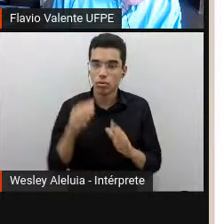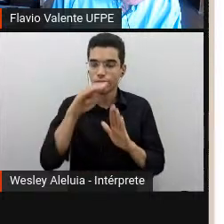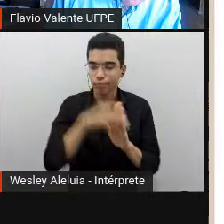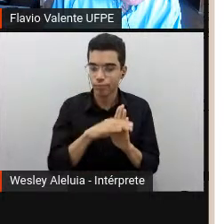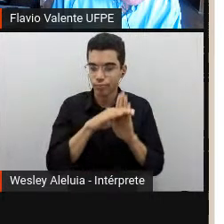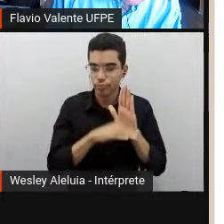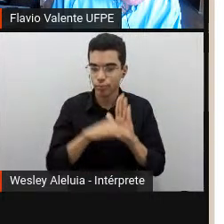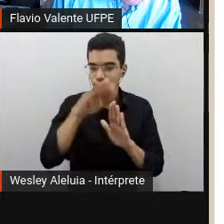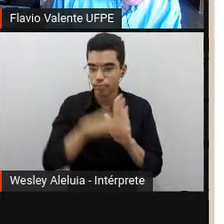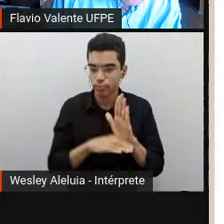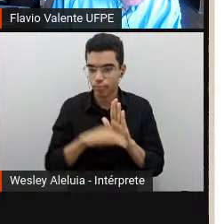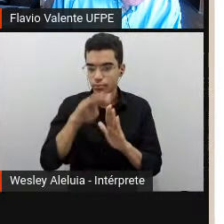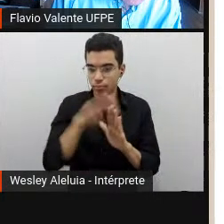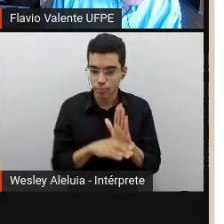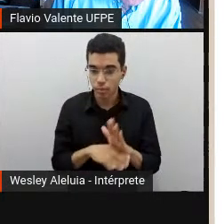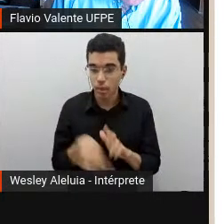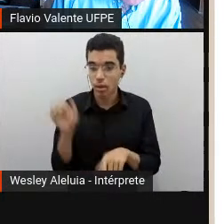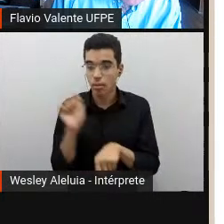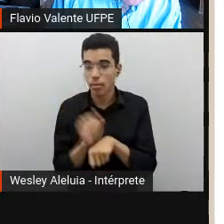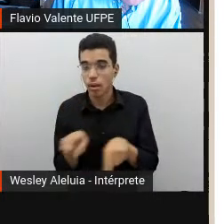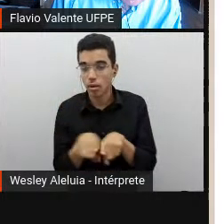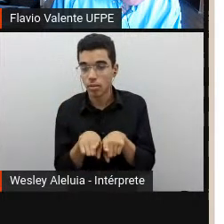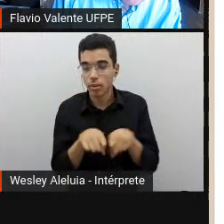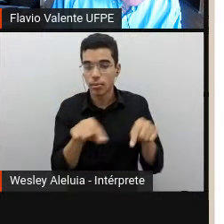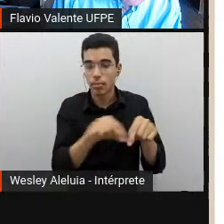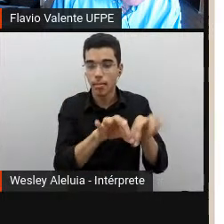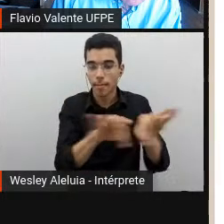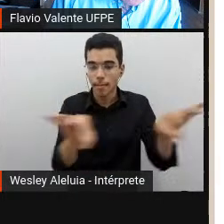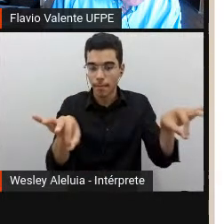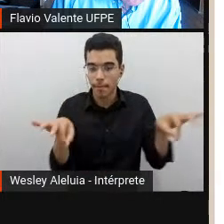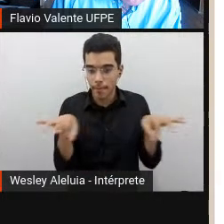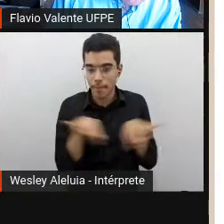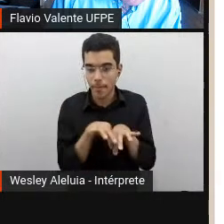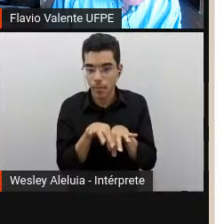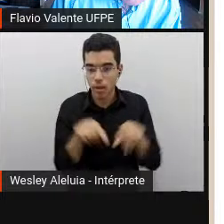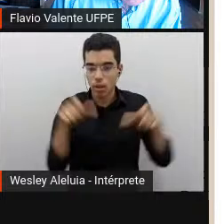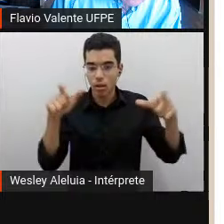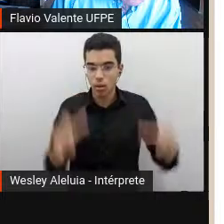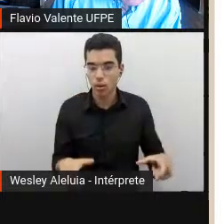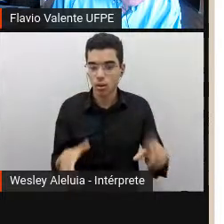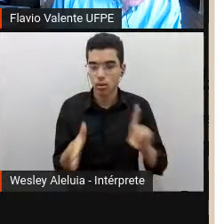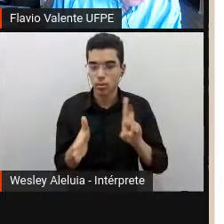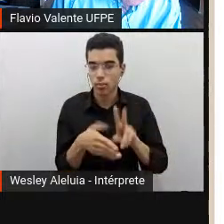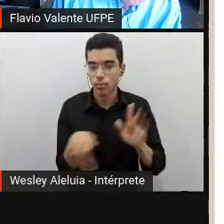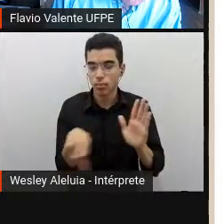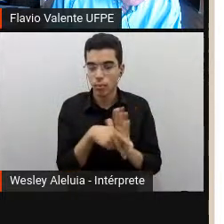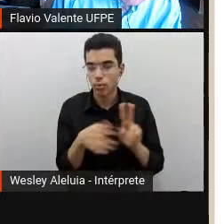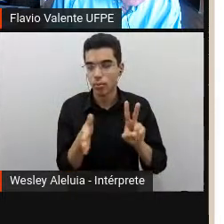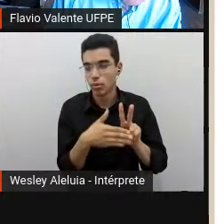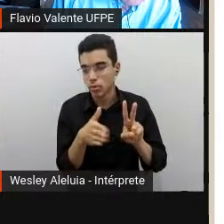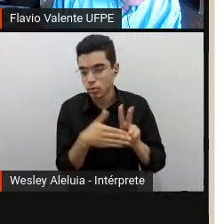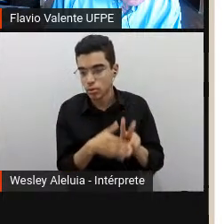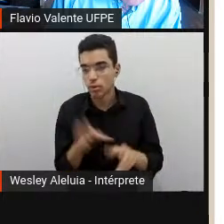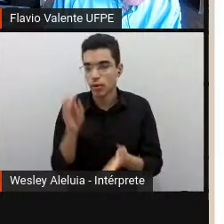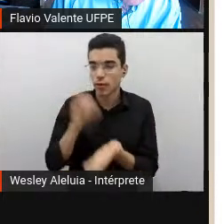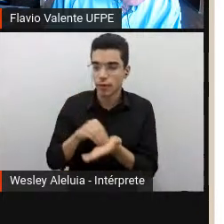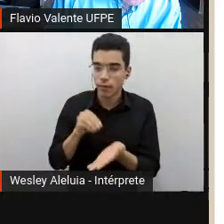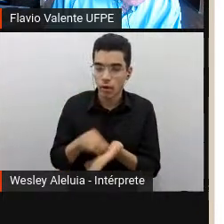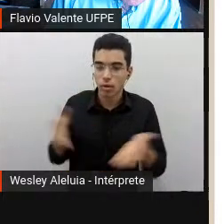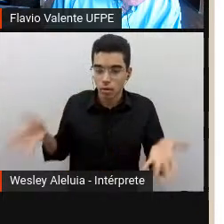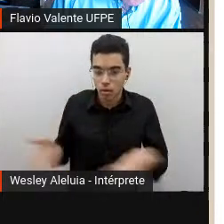de demarcação de terras indígenas, os cortes em políticas em pública de apoio à agricultura familiar, auxílio